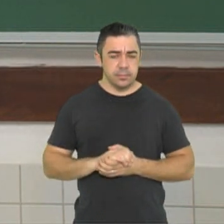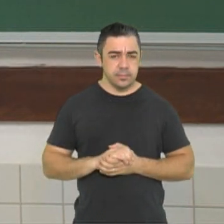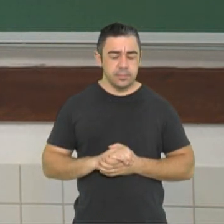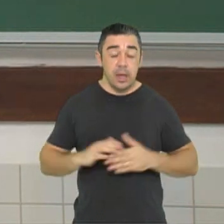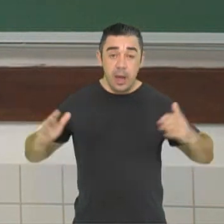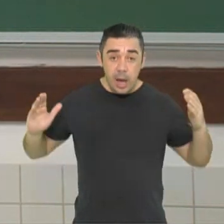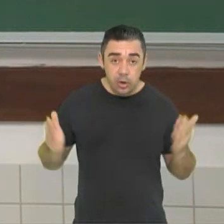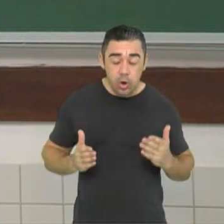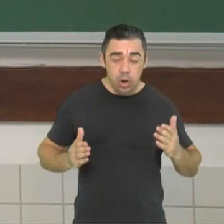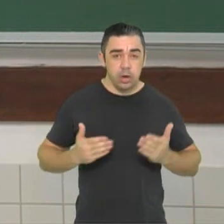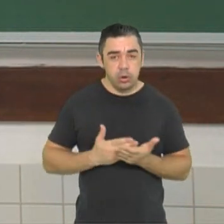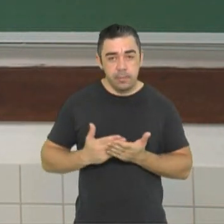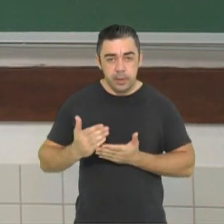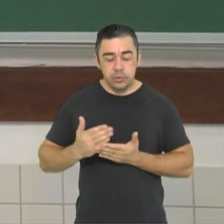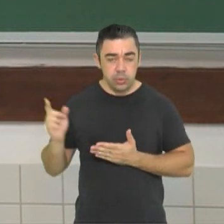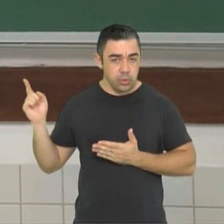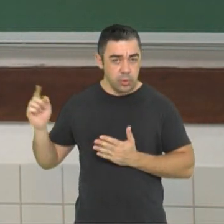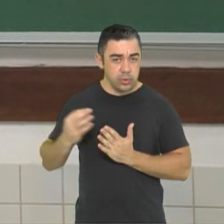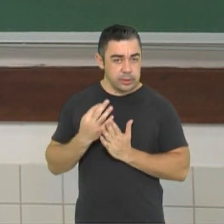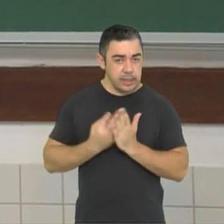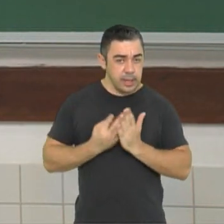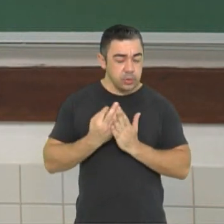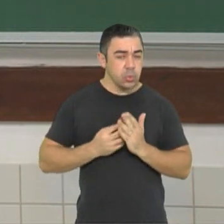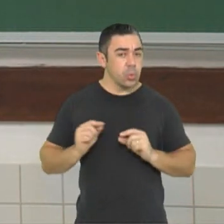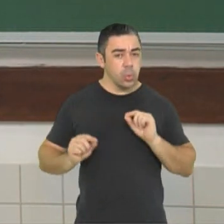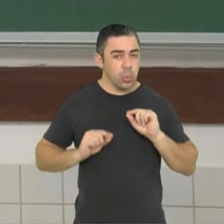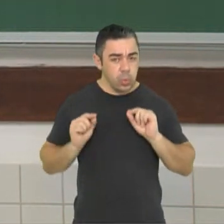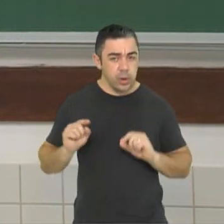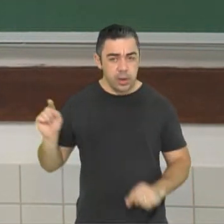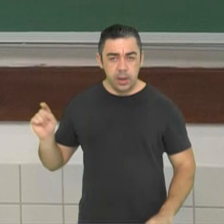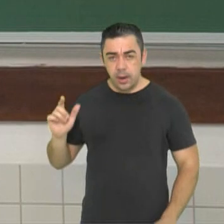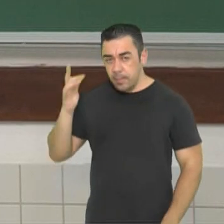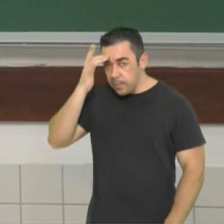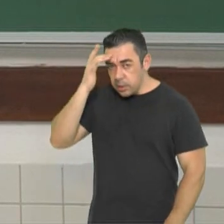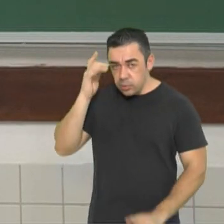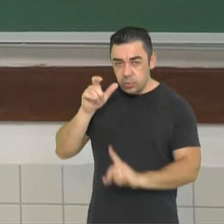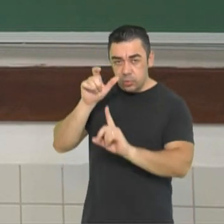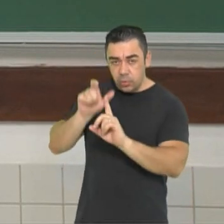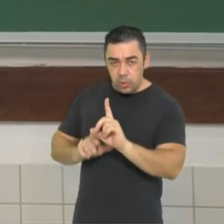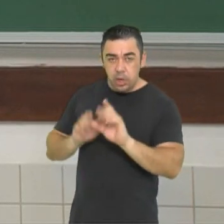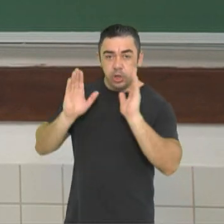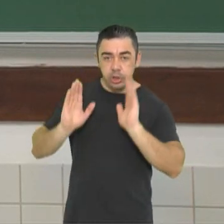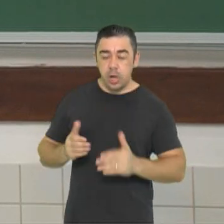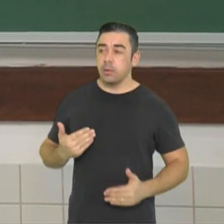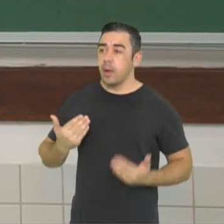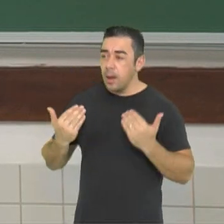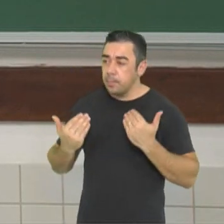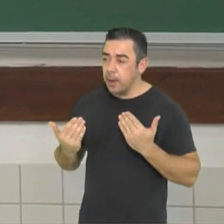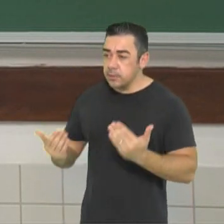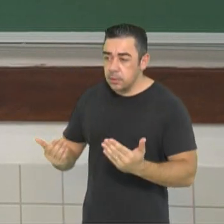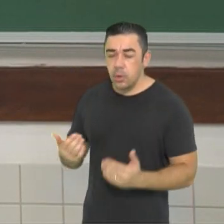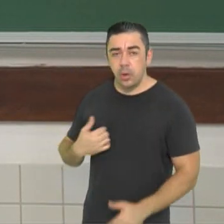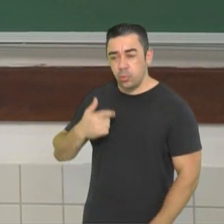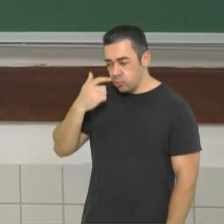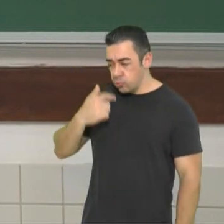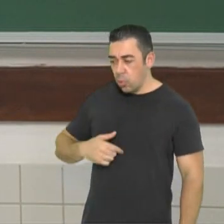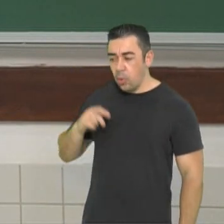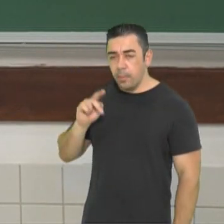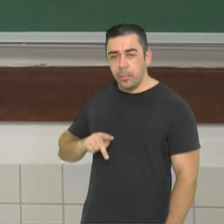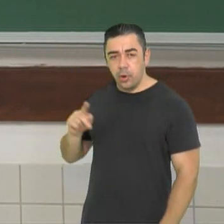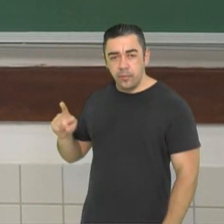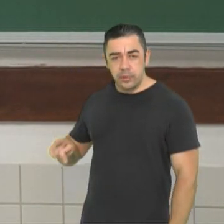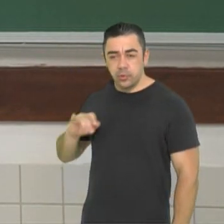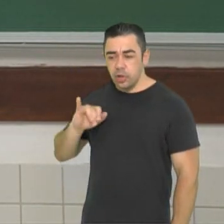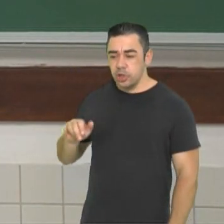em que o que nós temos? Nós temos ali nossa personagem já se apresentando como quem? Como